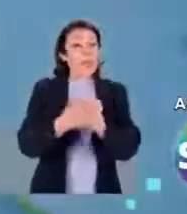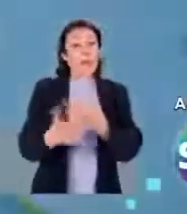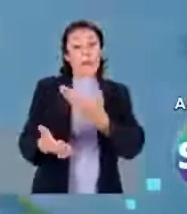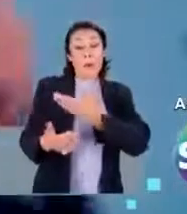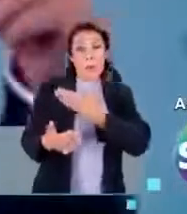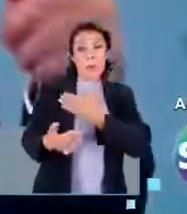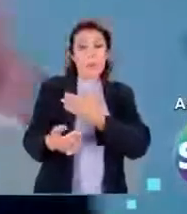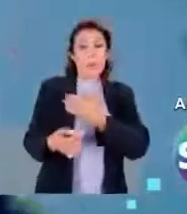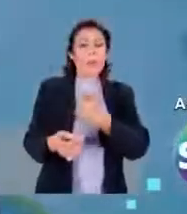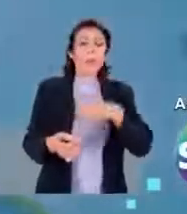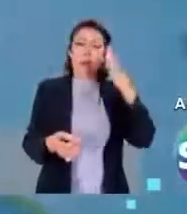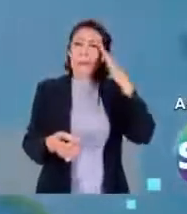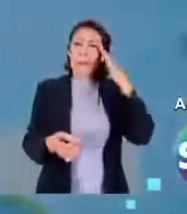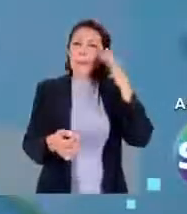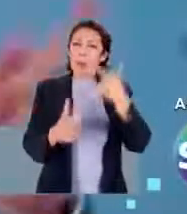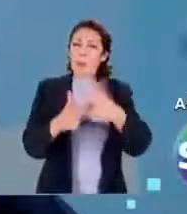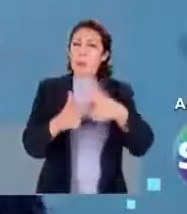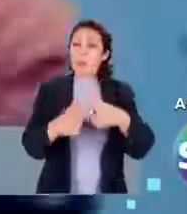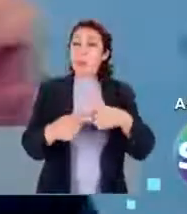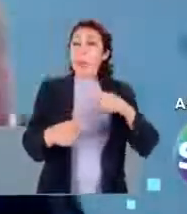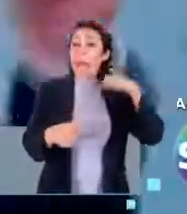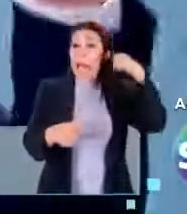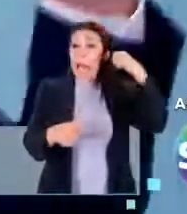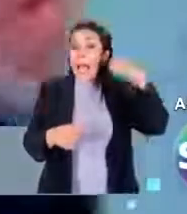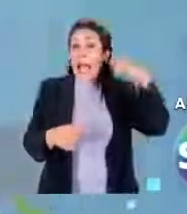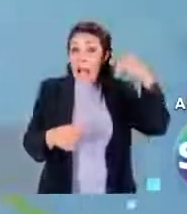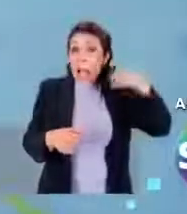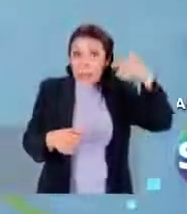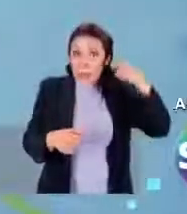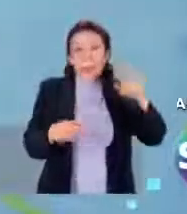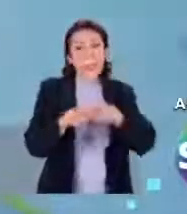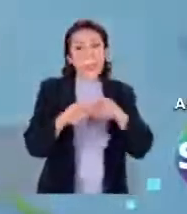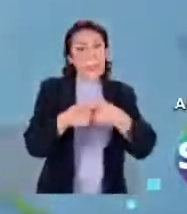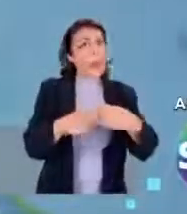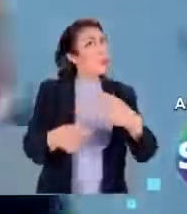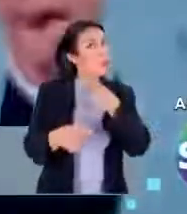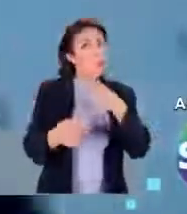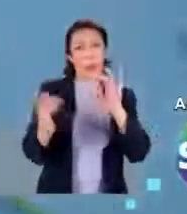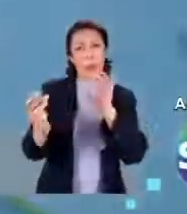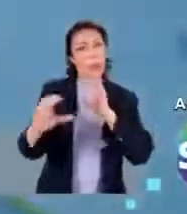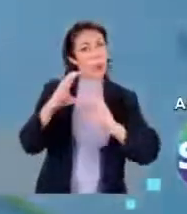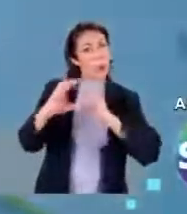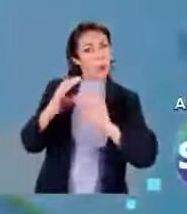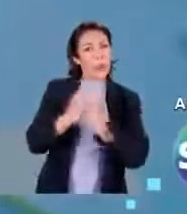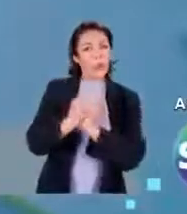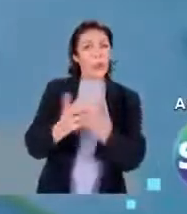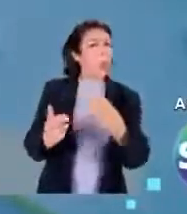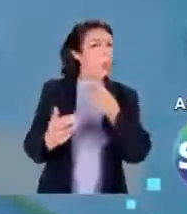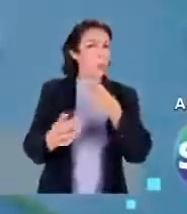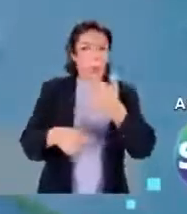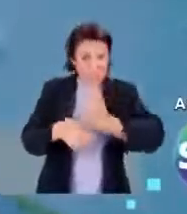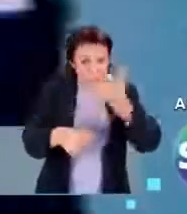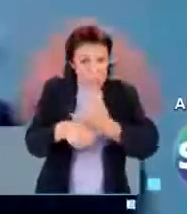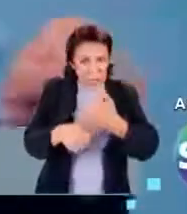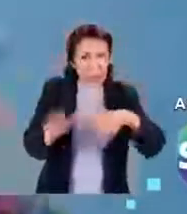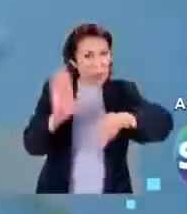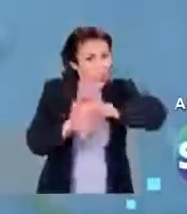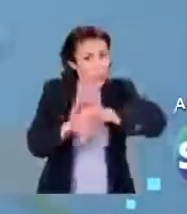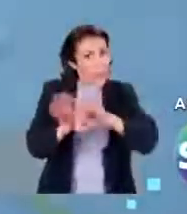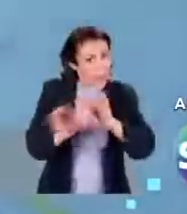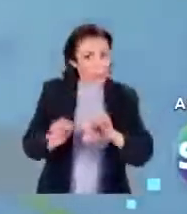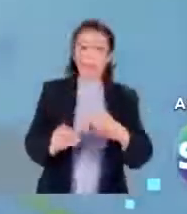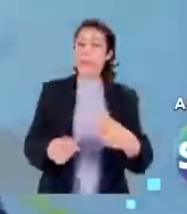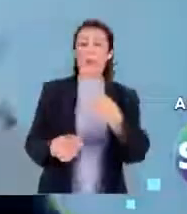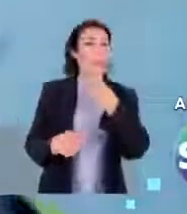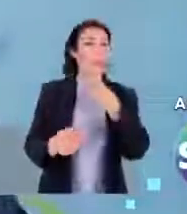que os meus colegas vão achar ruim com os advogados você não pode deixar um chefão do Crime Organizado estabelecer comunicação confidencial nós temos que mudar